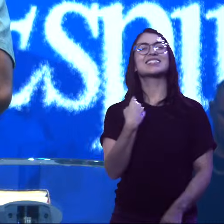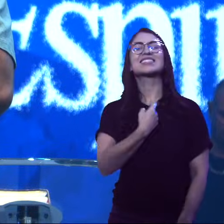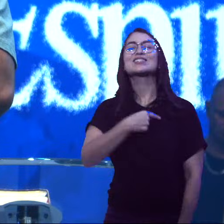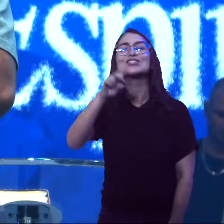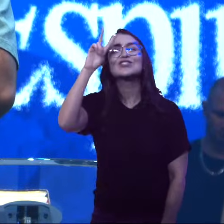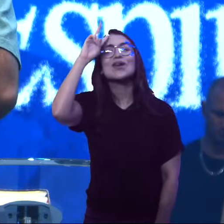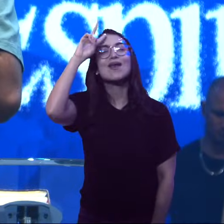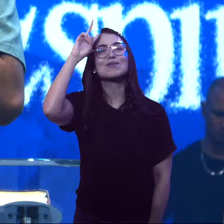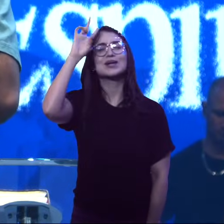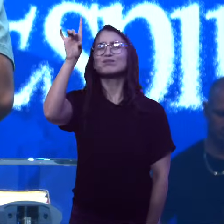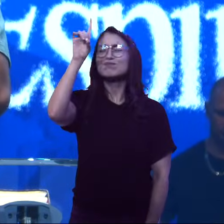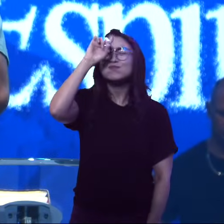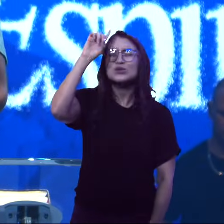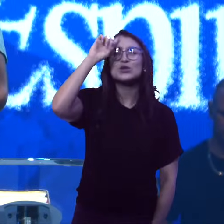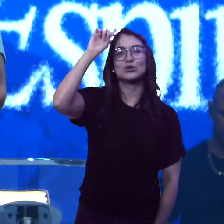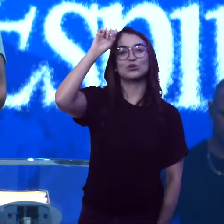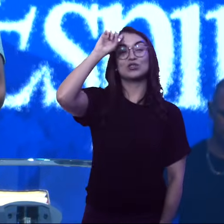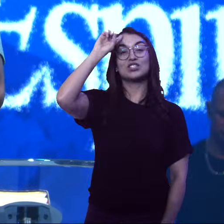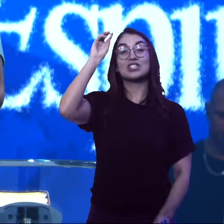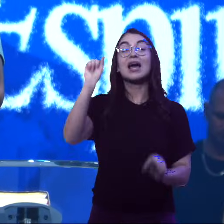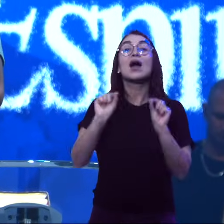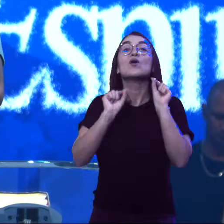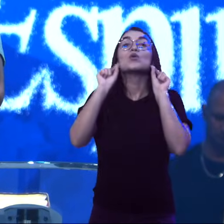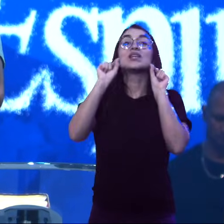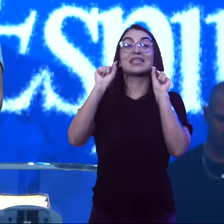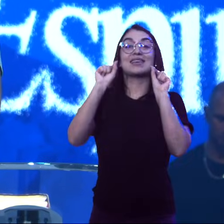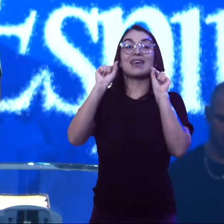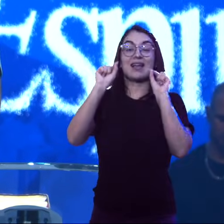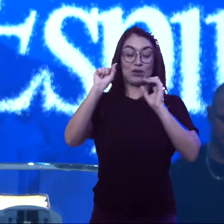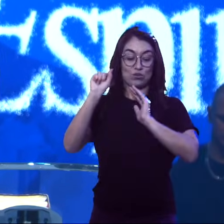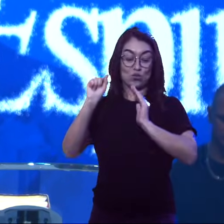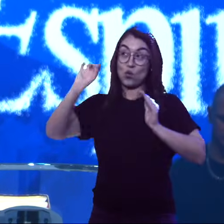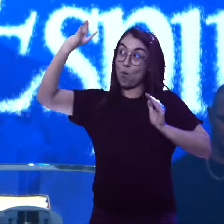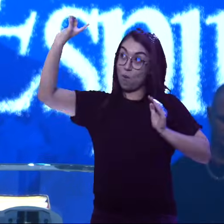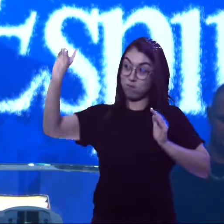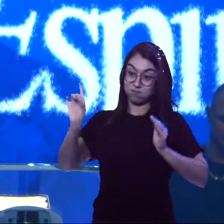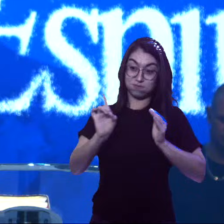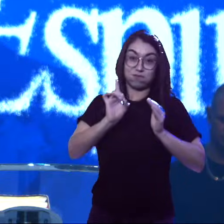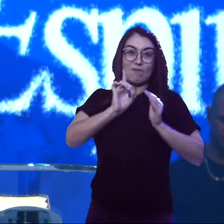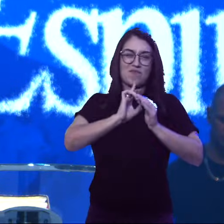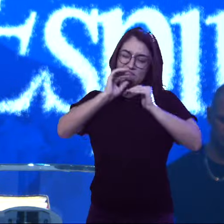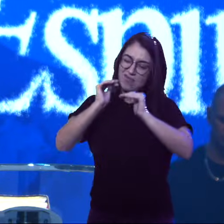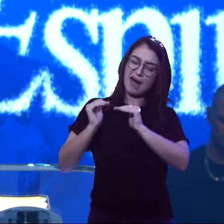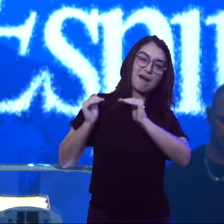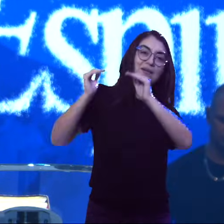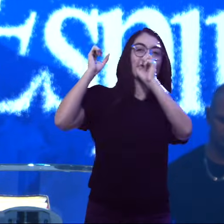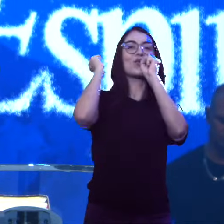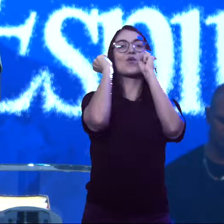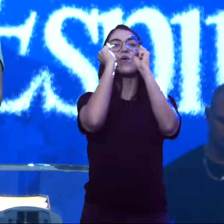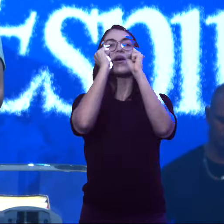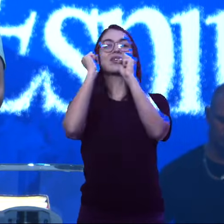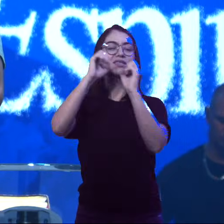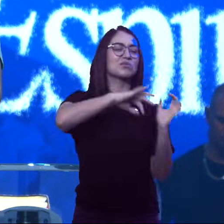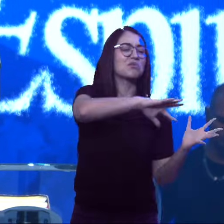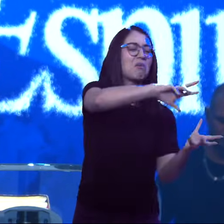lembrarmos quem mora dentro da gente, que maior é o que está em nós do que aquele que está no mundo,